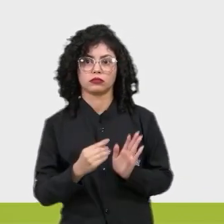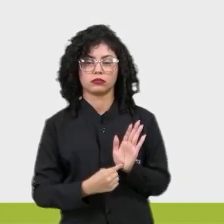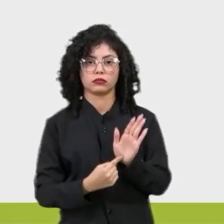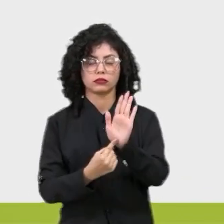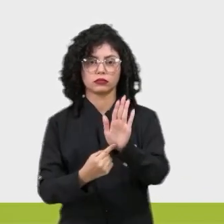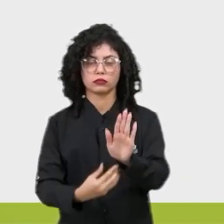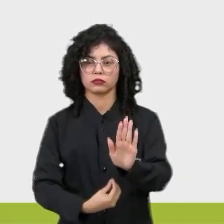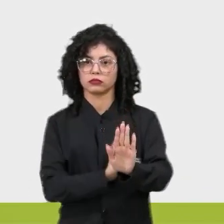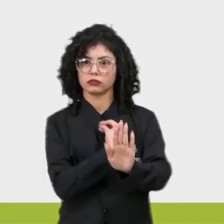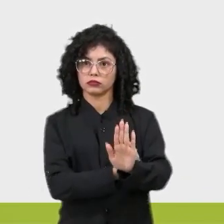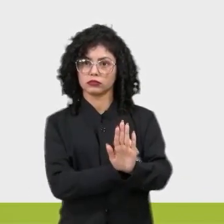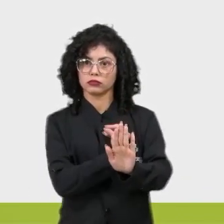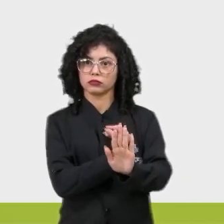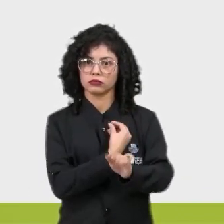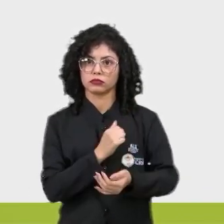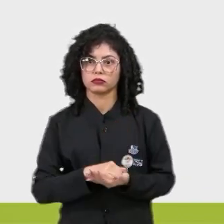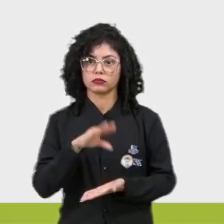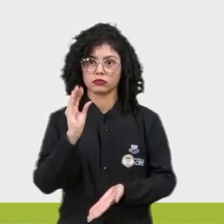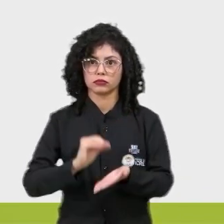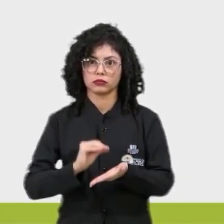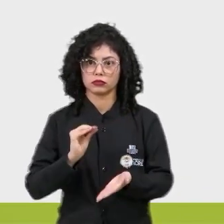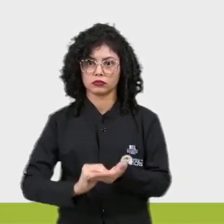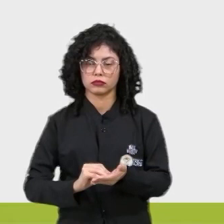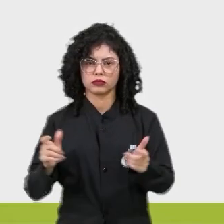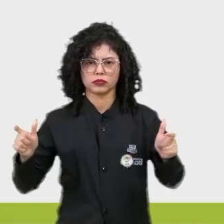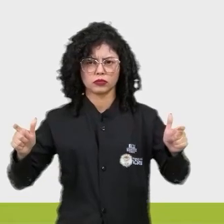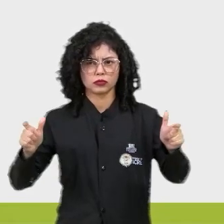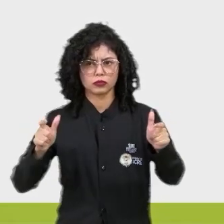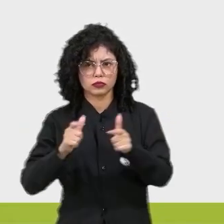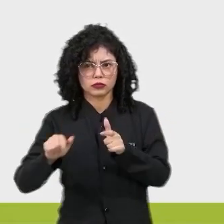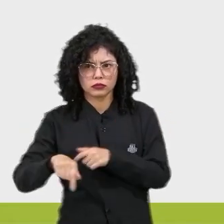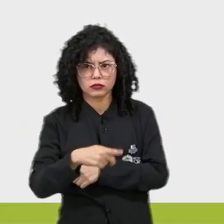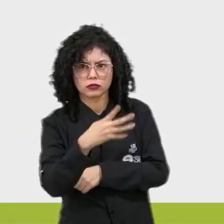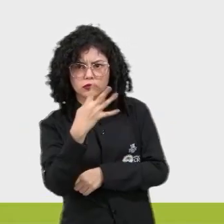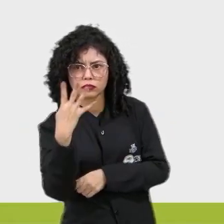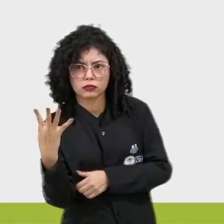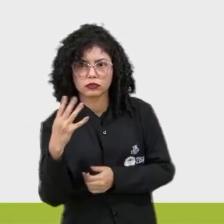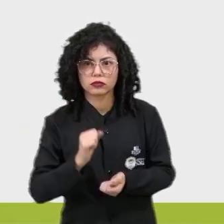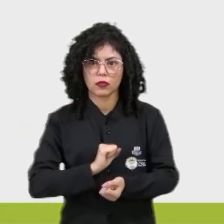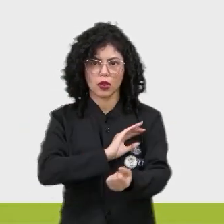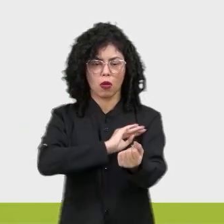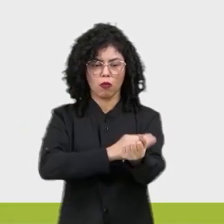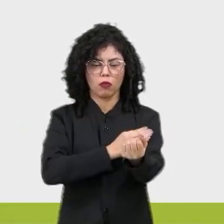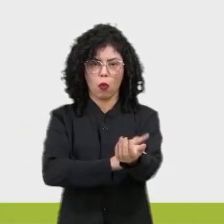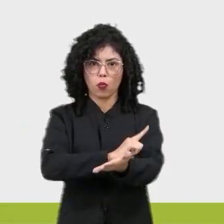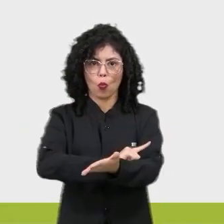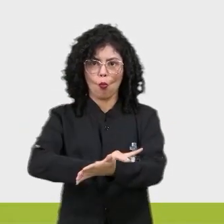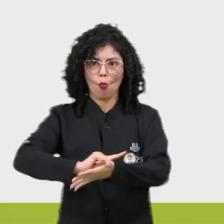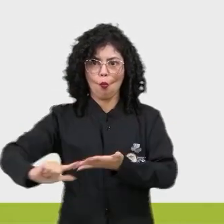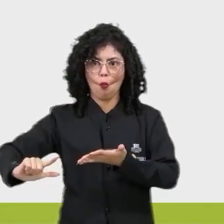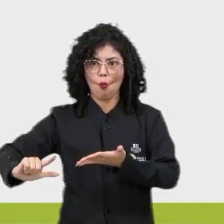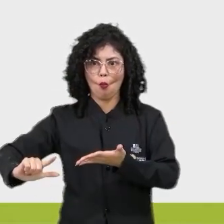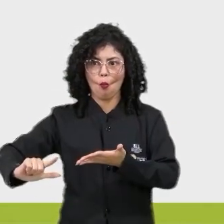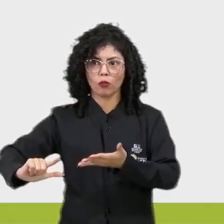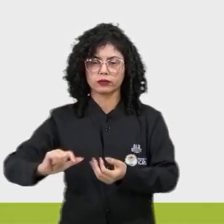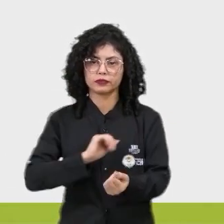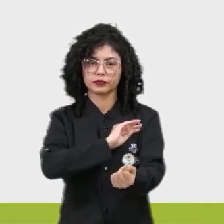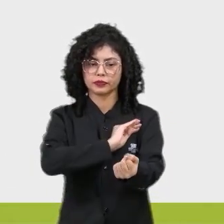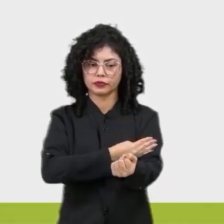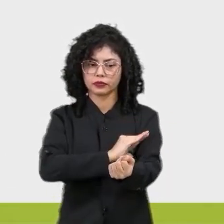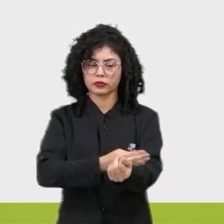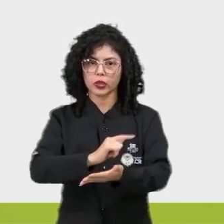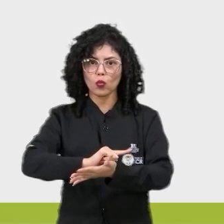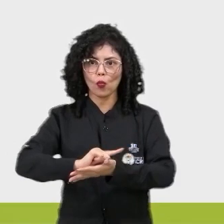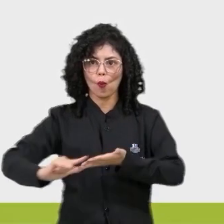apresentam ausência ou reduzida quantidade de músculos lisos. Opa, musculatura lisa